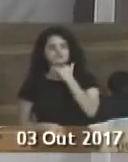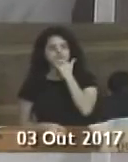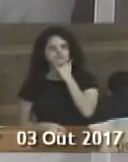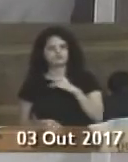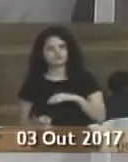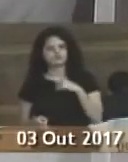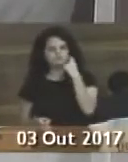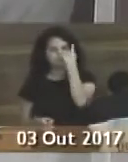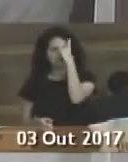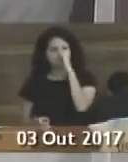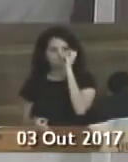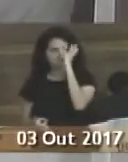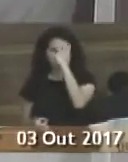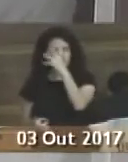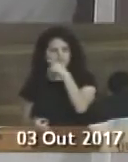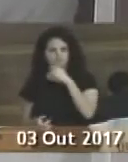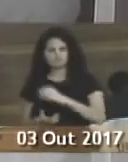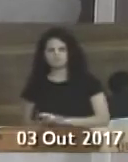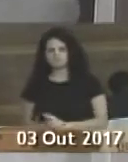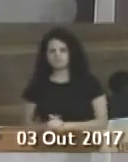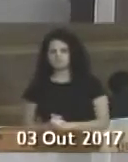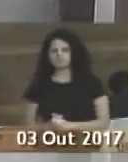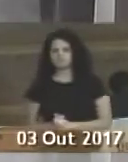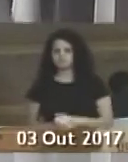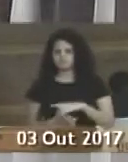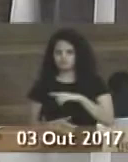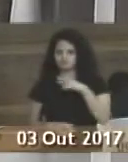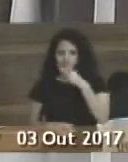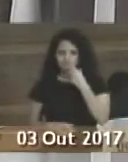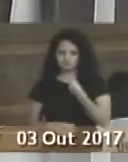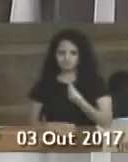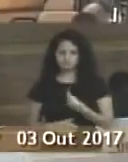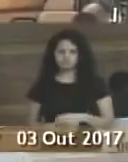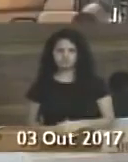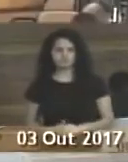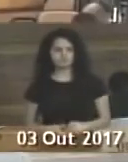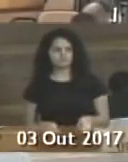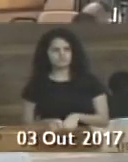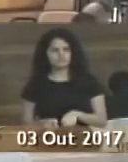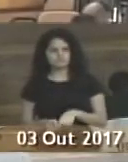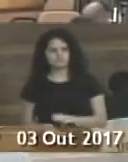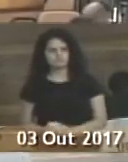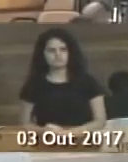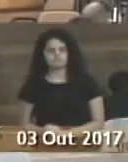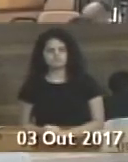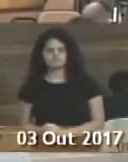Ô, presidente temporário, você fala pra caramba também, hein? Então dá licença. Obrigado.